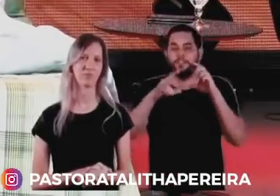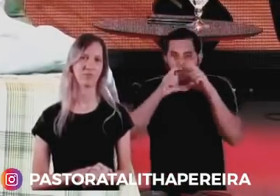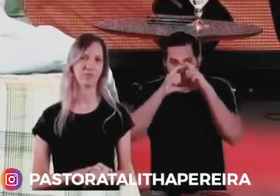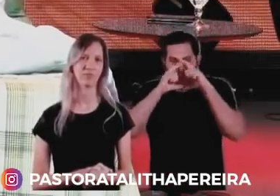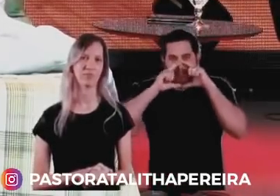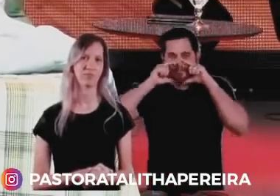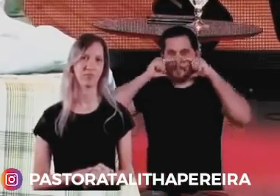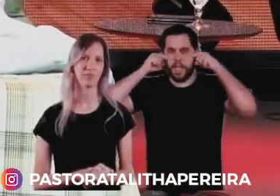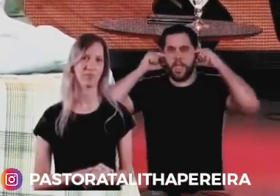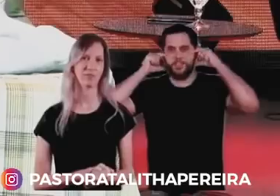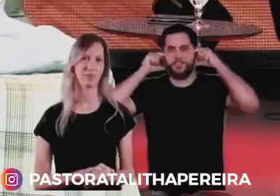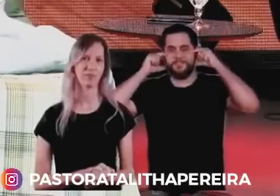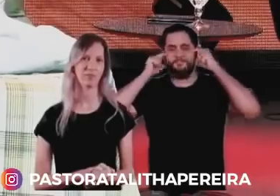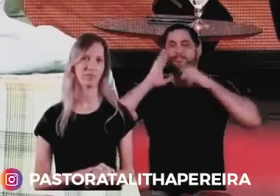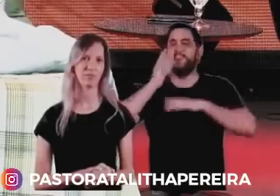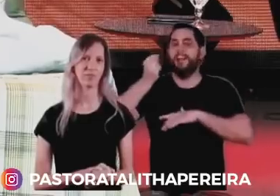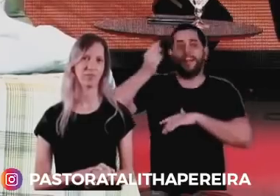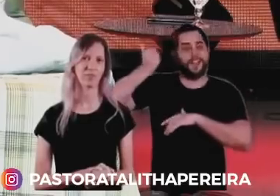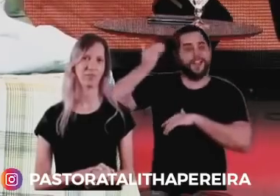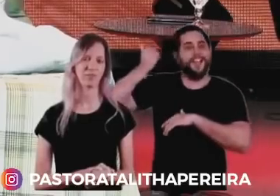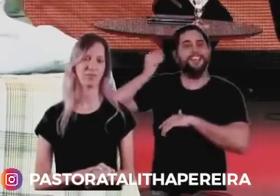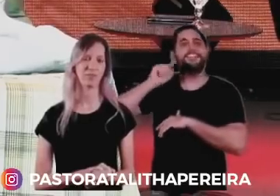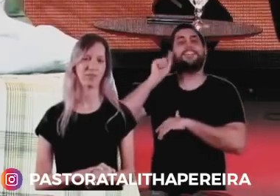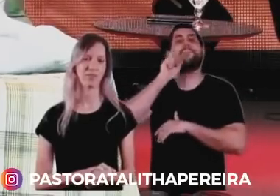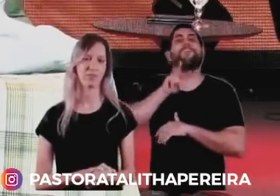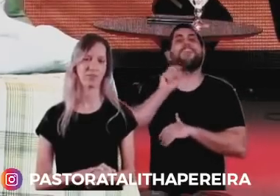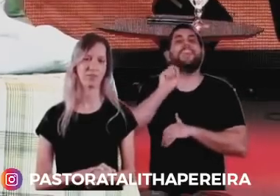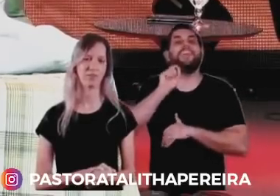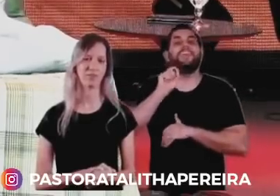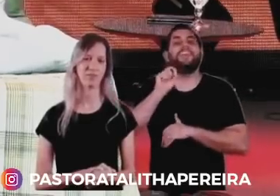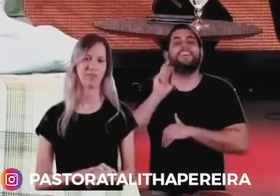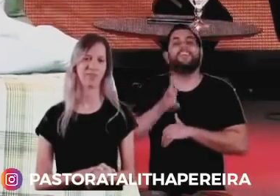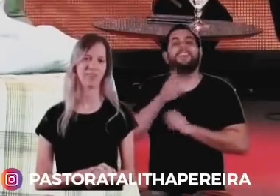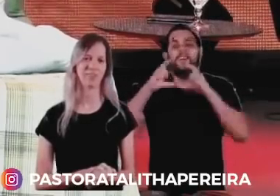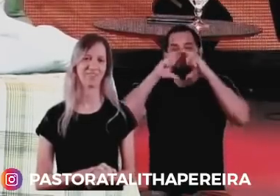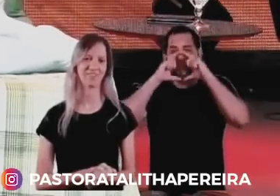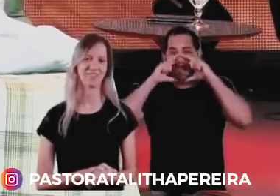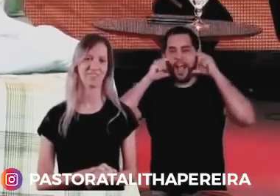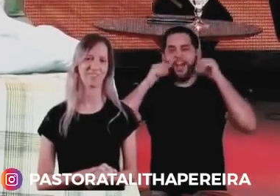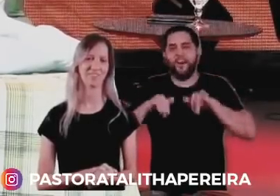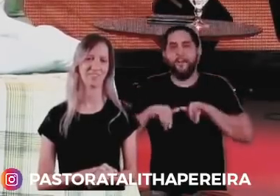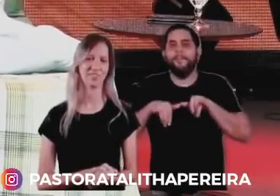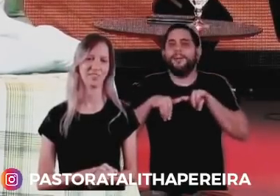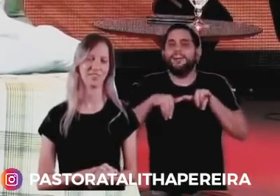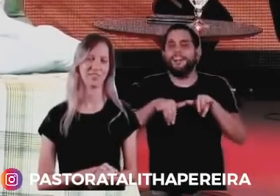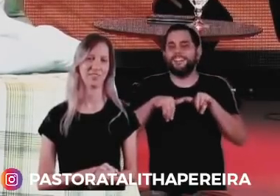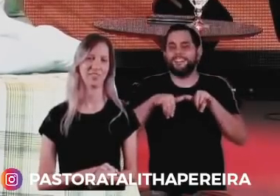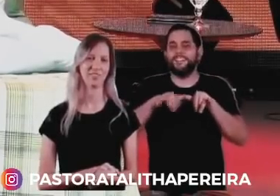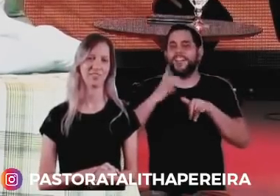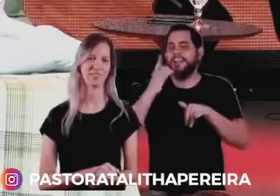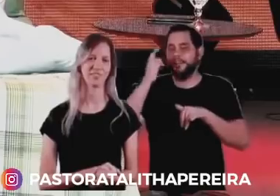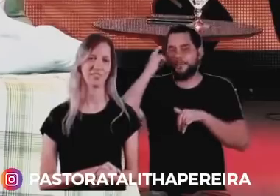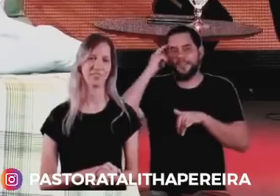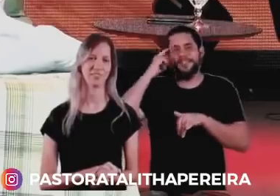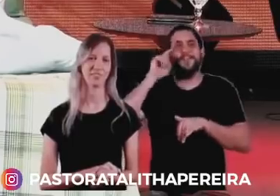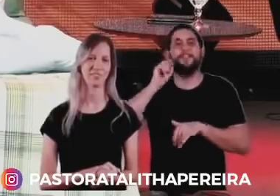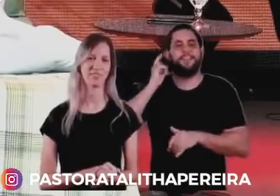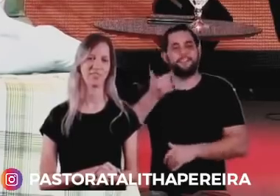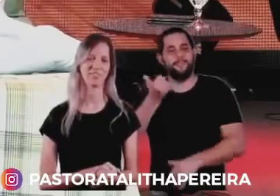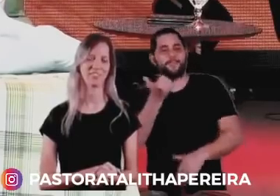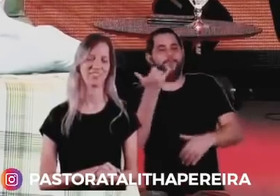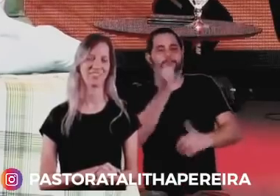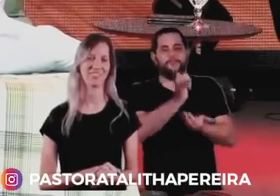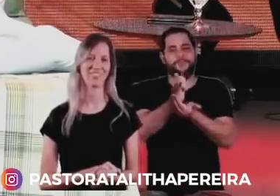mascarado. Antigamente, o que é que a gente via? O mascarado, quando entrava no supermercado, todo era como se anunciasse já o